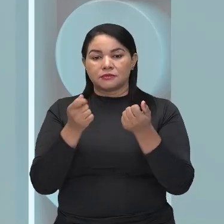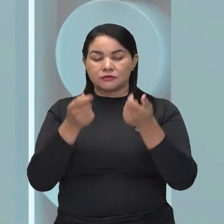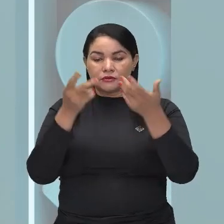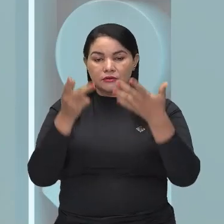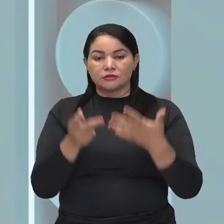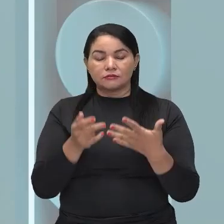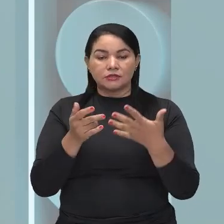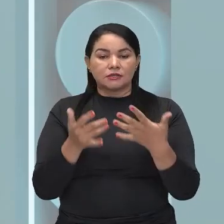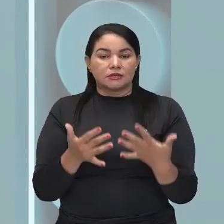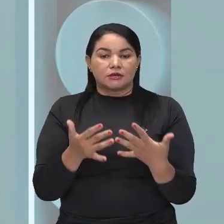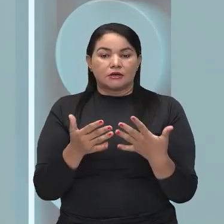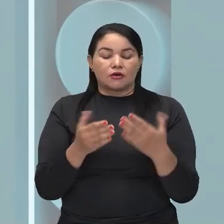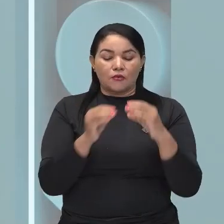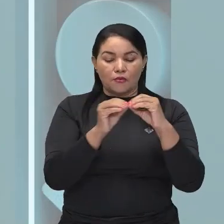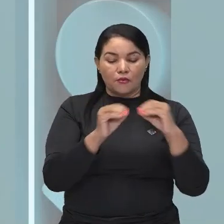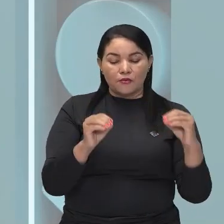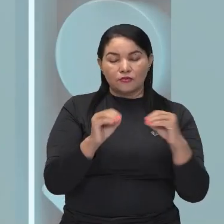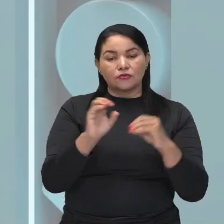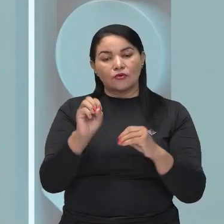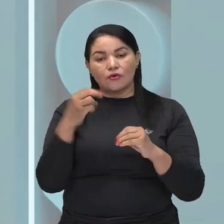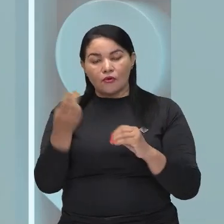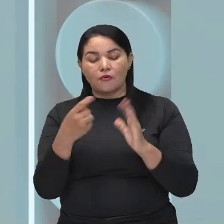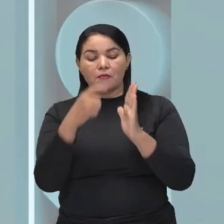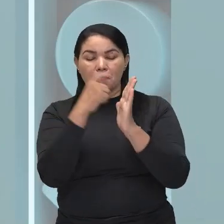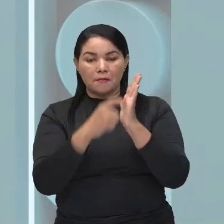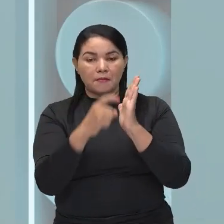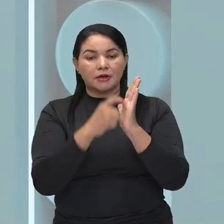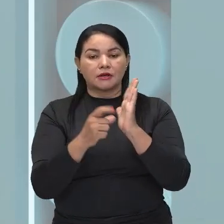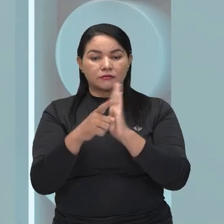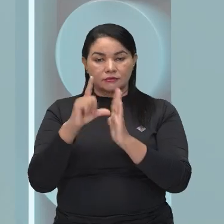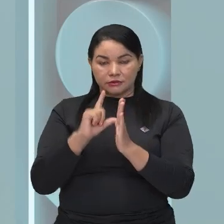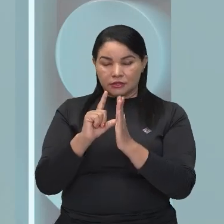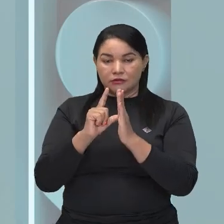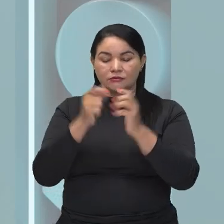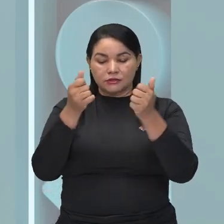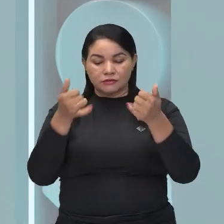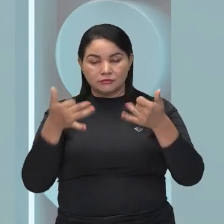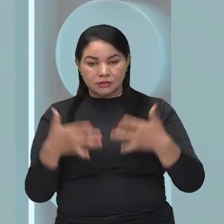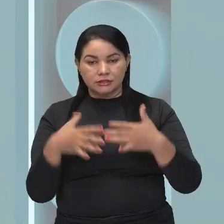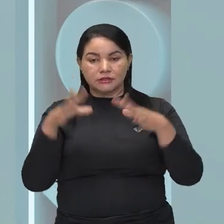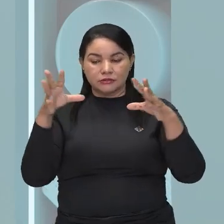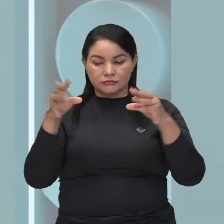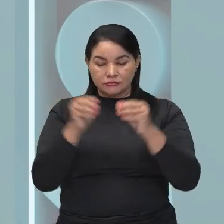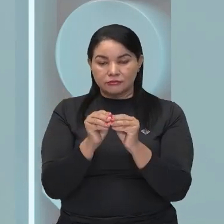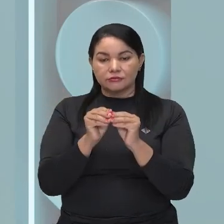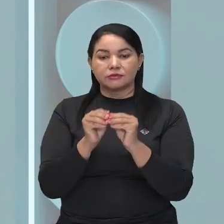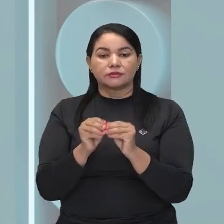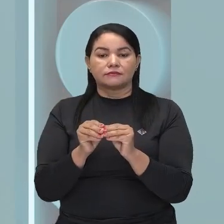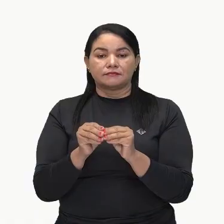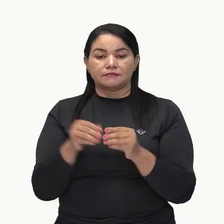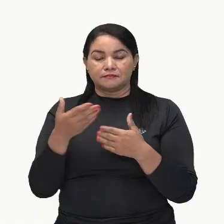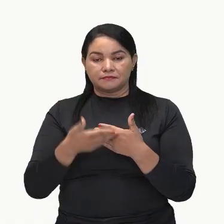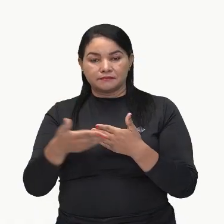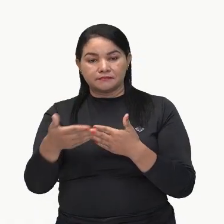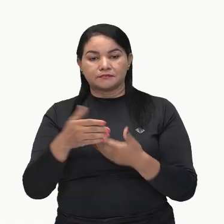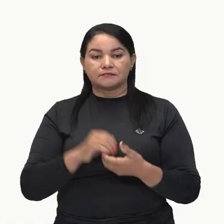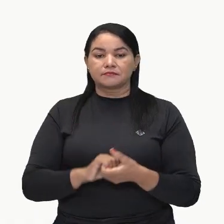oração anterior ou num parágrafo anterior, por exemplo, tá? Então, vamos avançar? Olhem só,